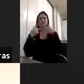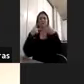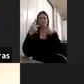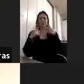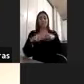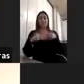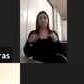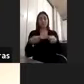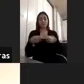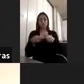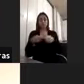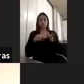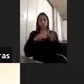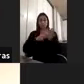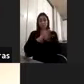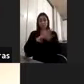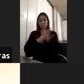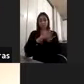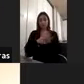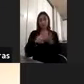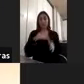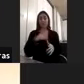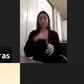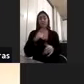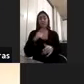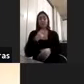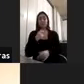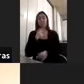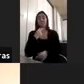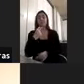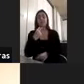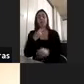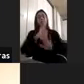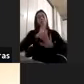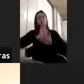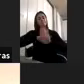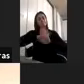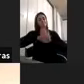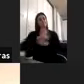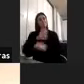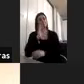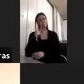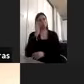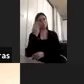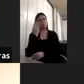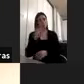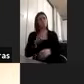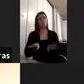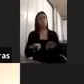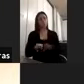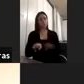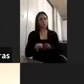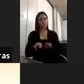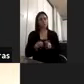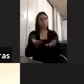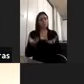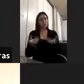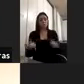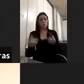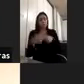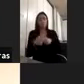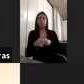WhatsApp, mandando áudiozinho para tentar desconstruir essa relação que os sindicatos metalúrgicos da Grande Curitiba